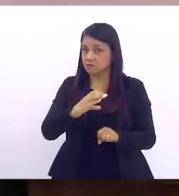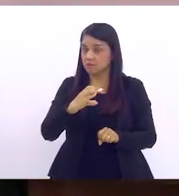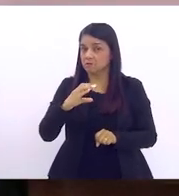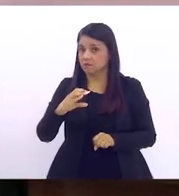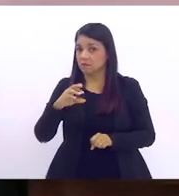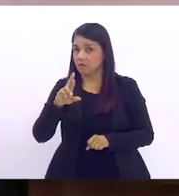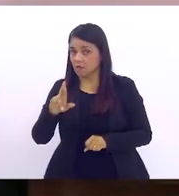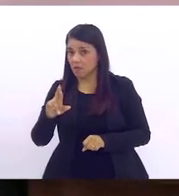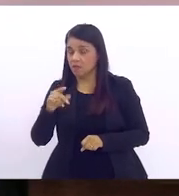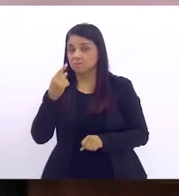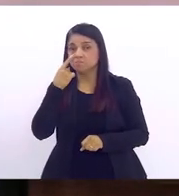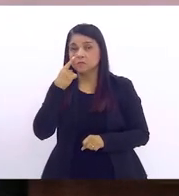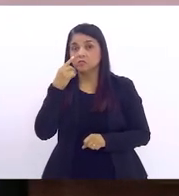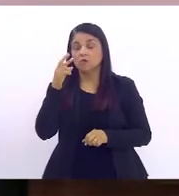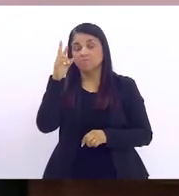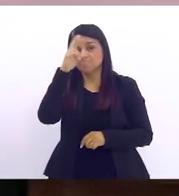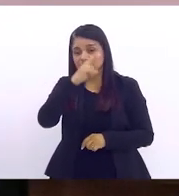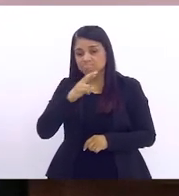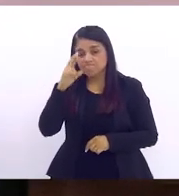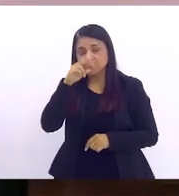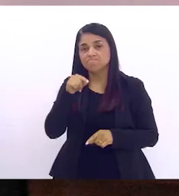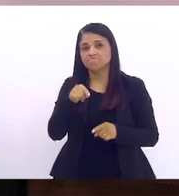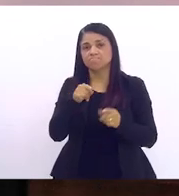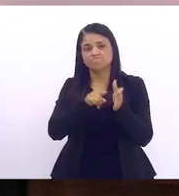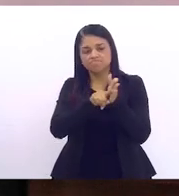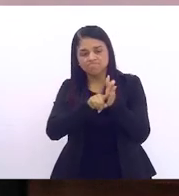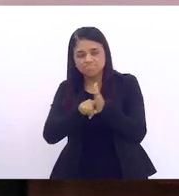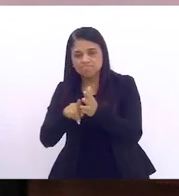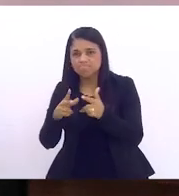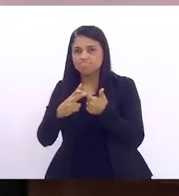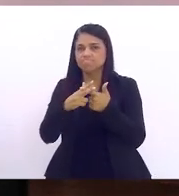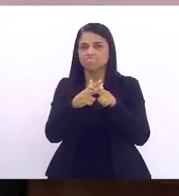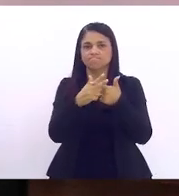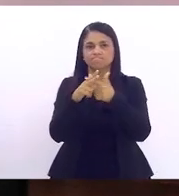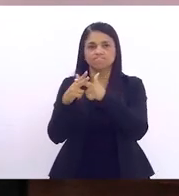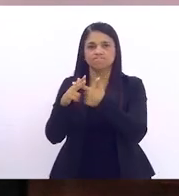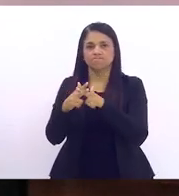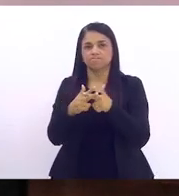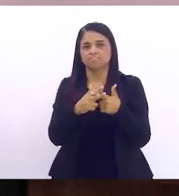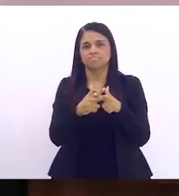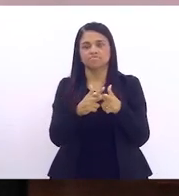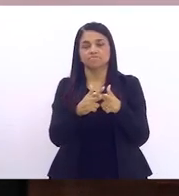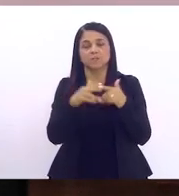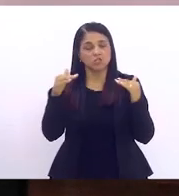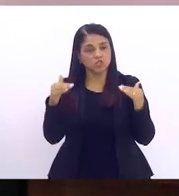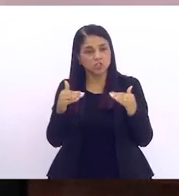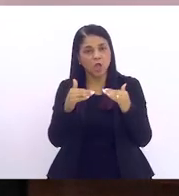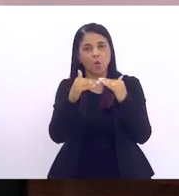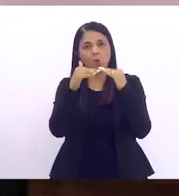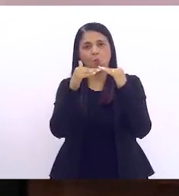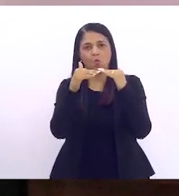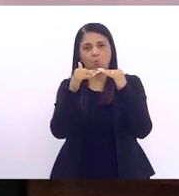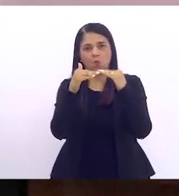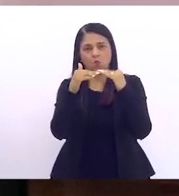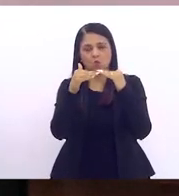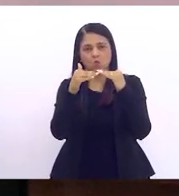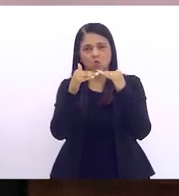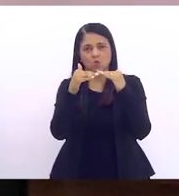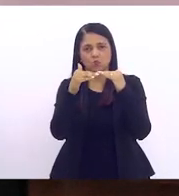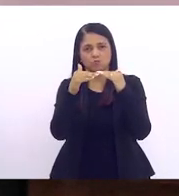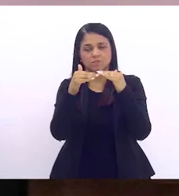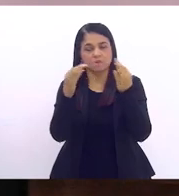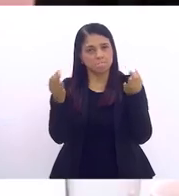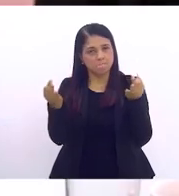revisto seja né consertado esteja de acordo né esteja em